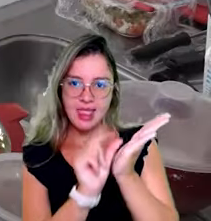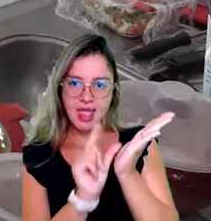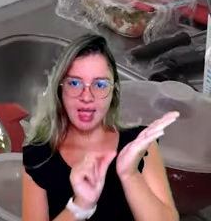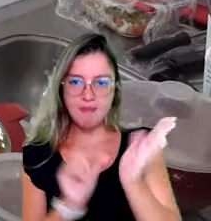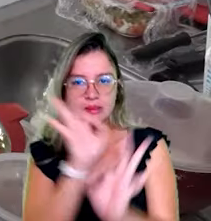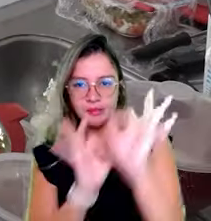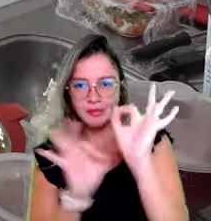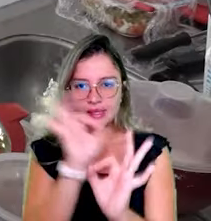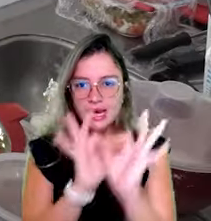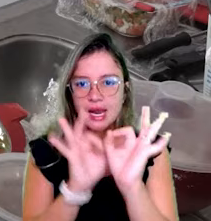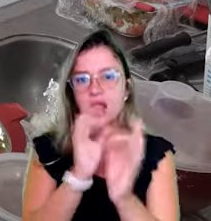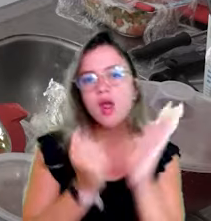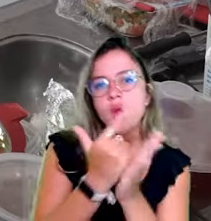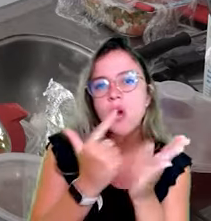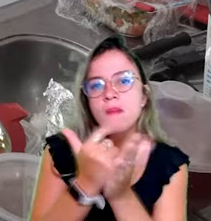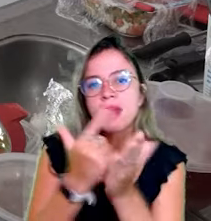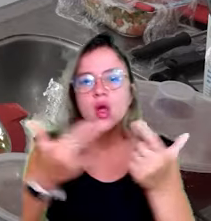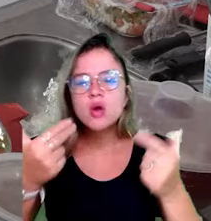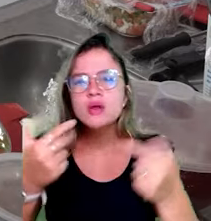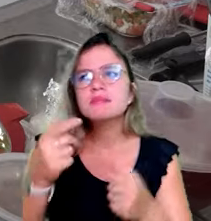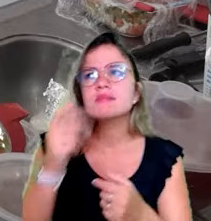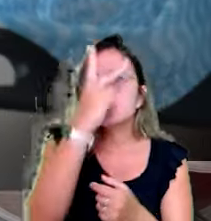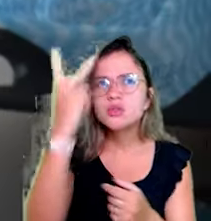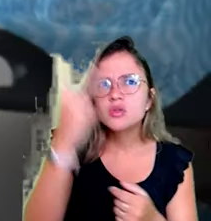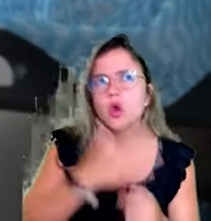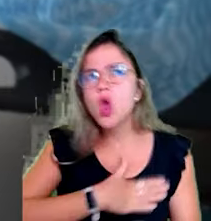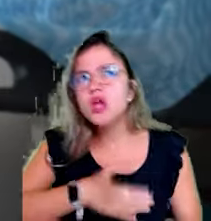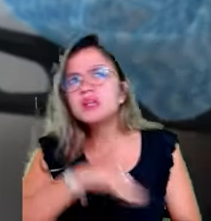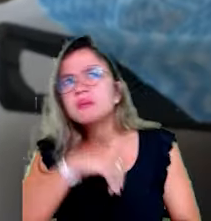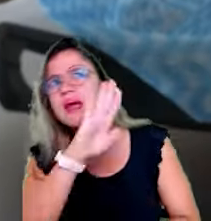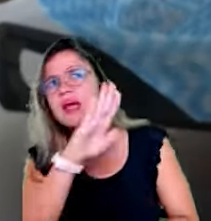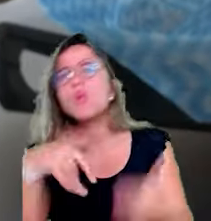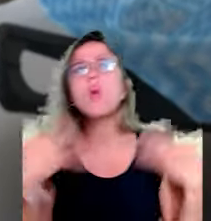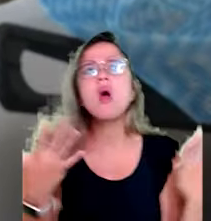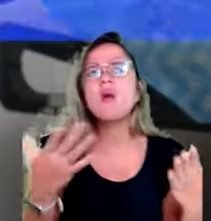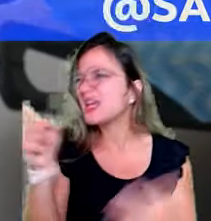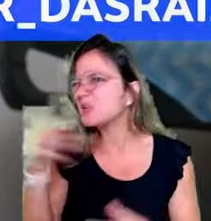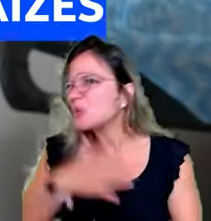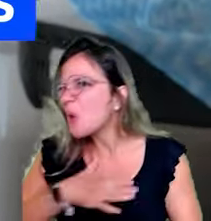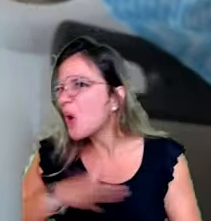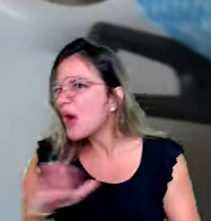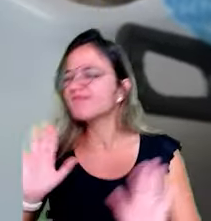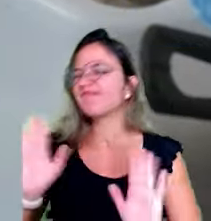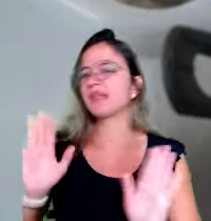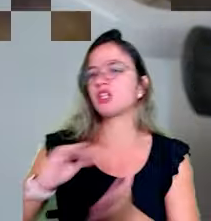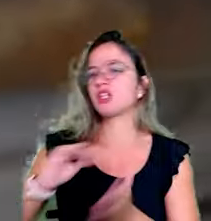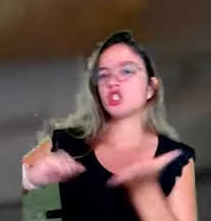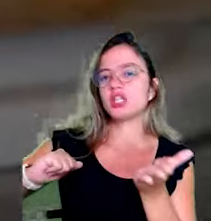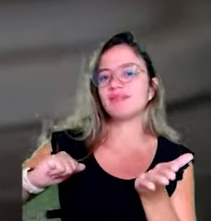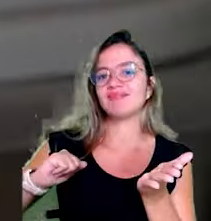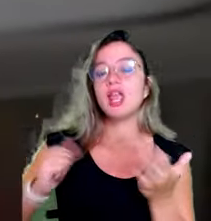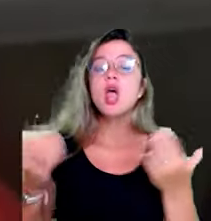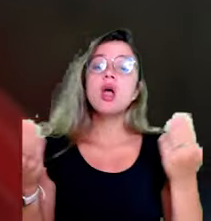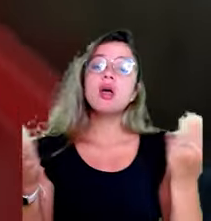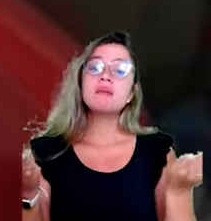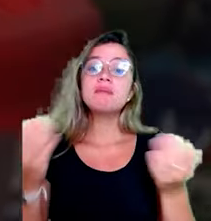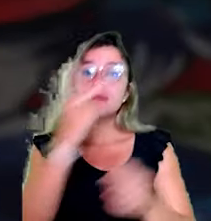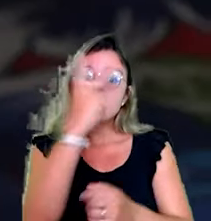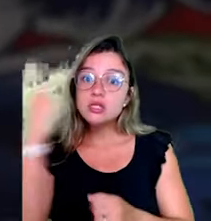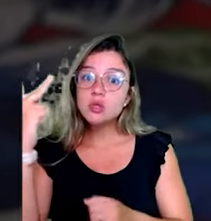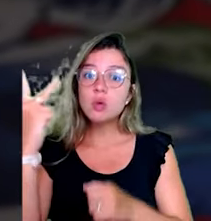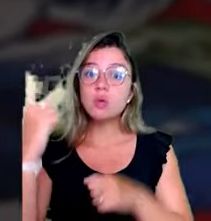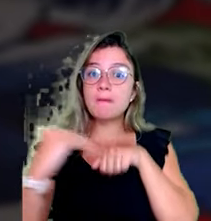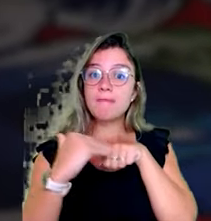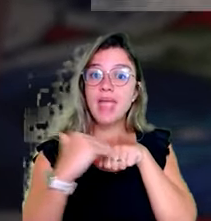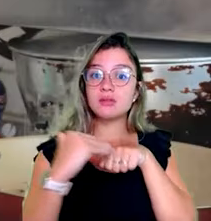sempre aquela marmita que está saindo mais, a que não sai já excluo, né? E hoje eu faço muito por encomenda. Então, se a pessoa já encomenda quanto